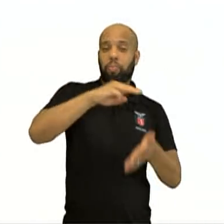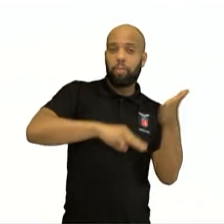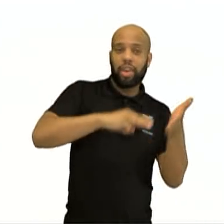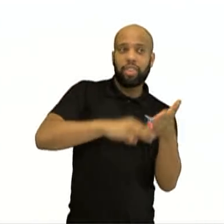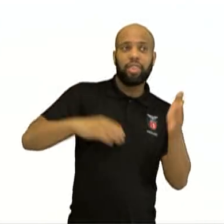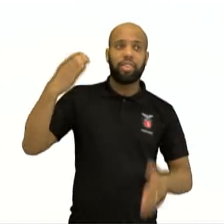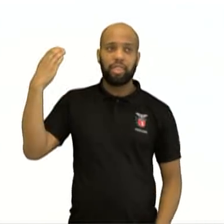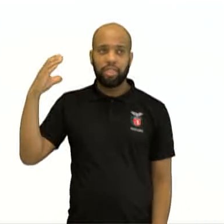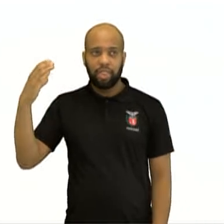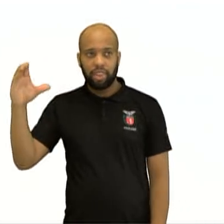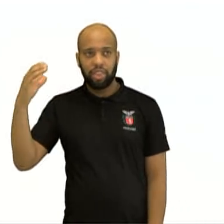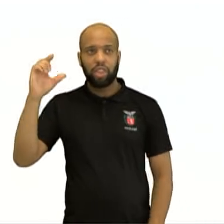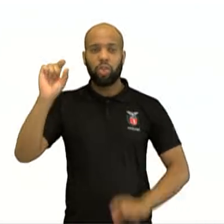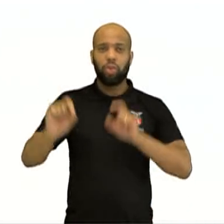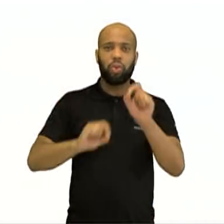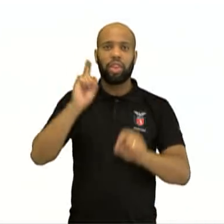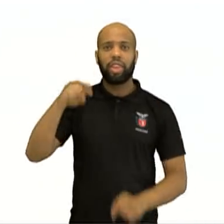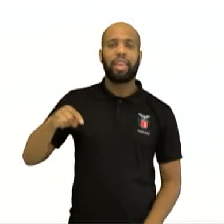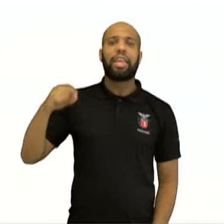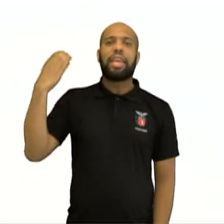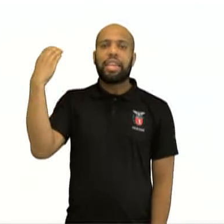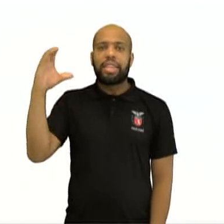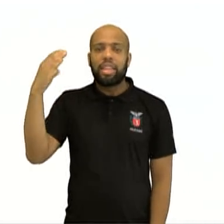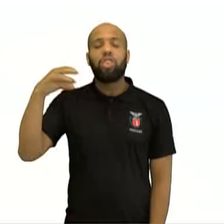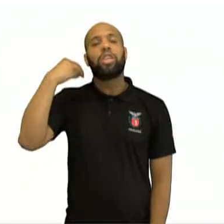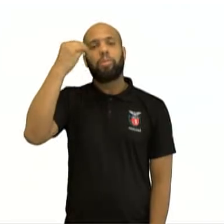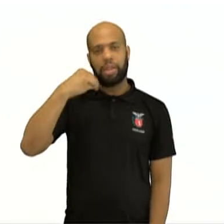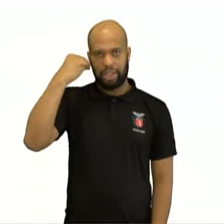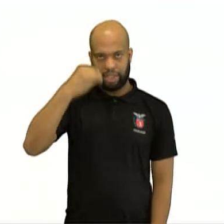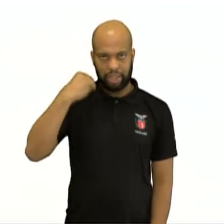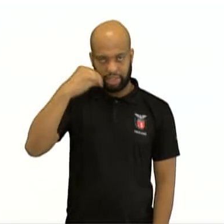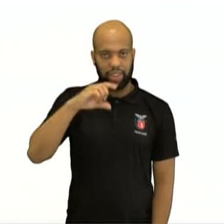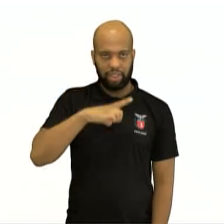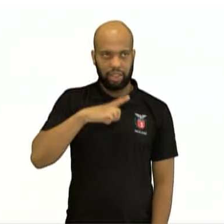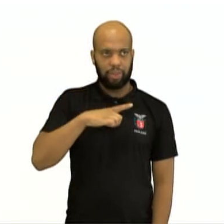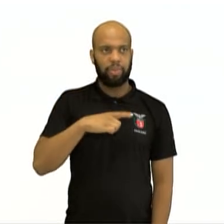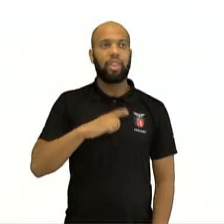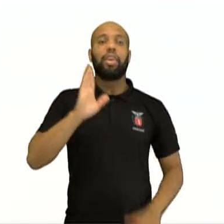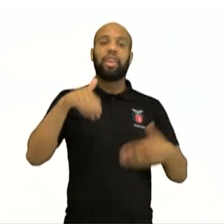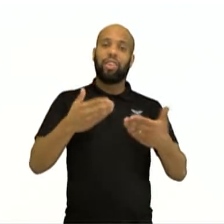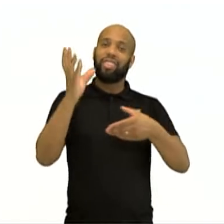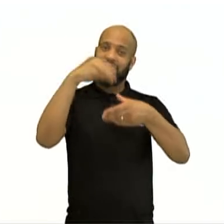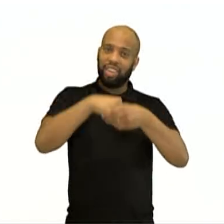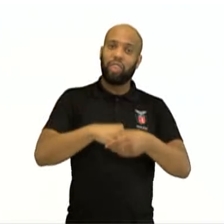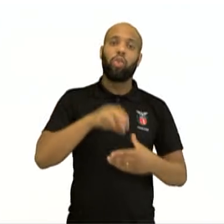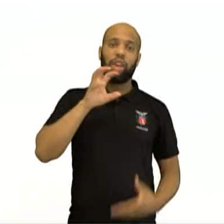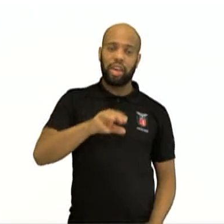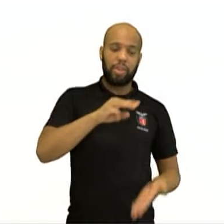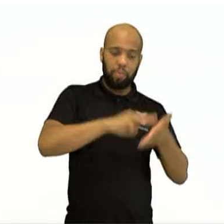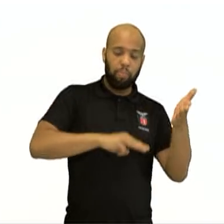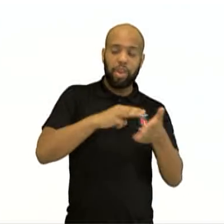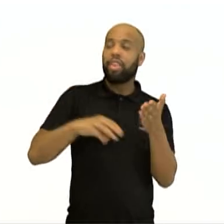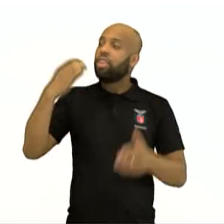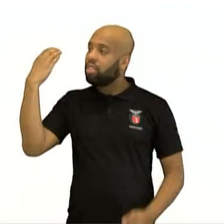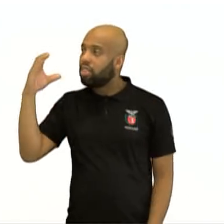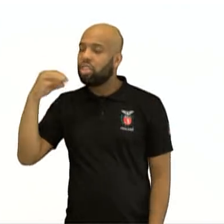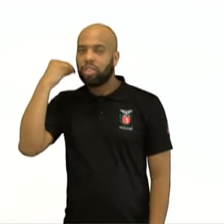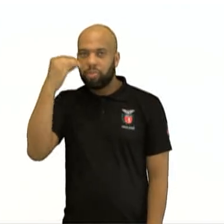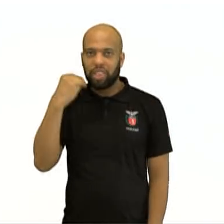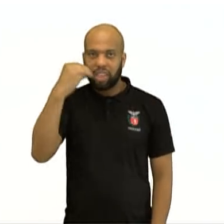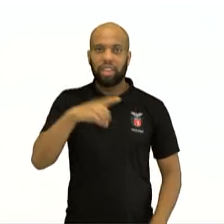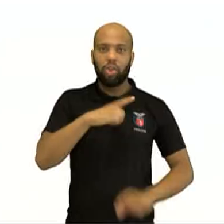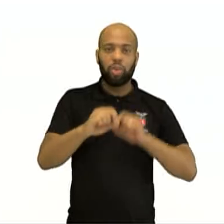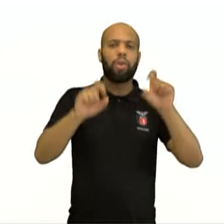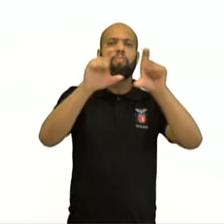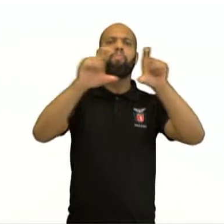científico chamado método científico experimental. Primeiro, no método científico experimental, nós temos o enunciado